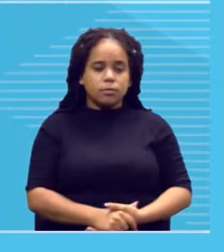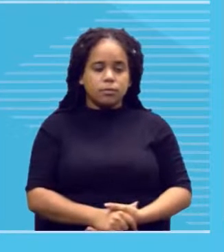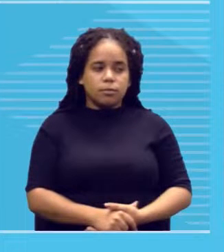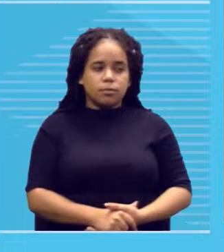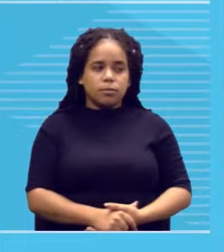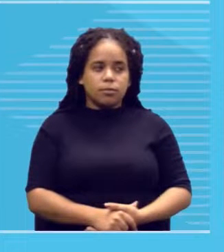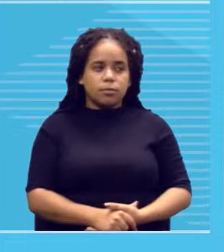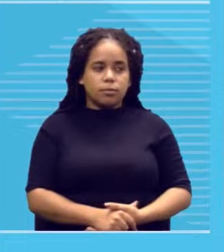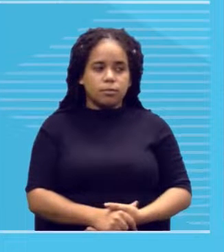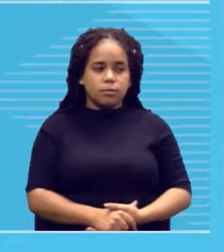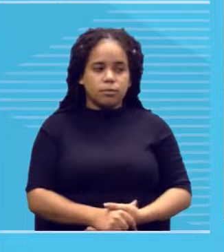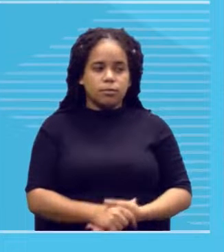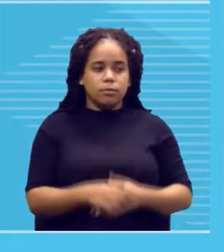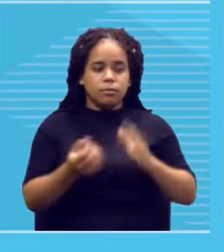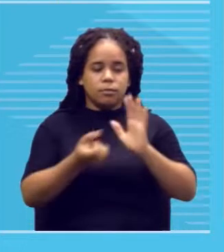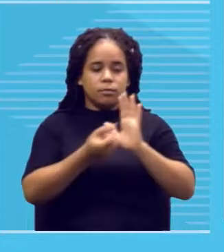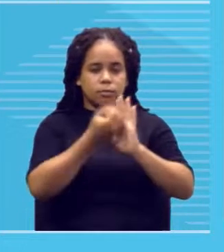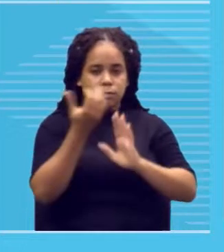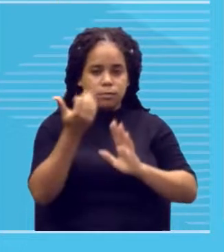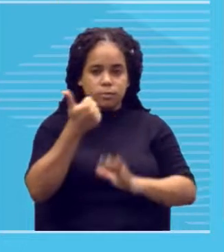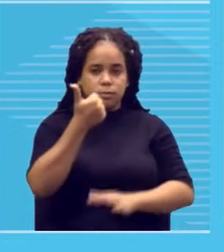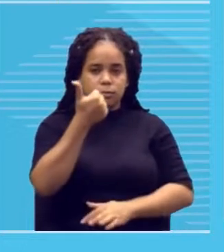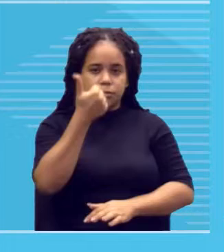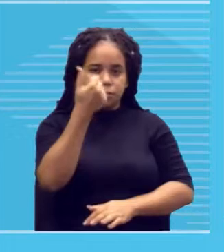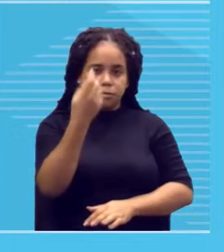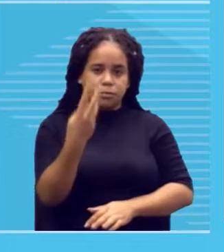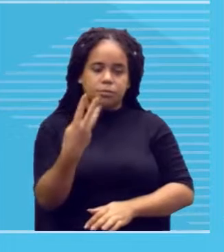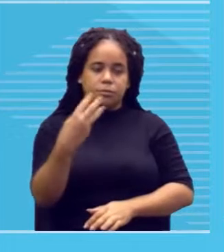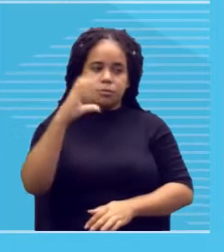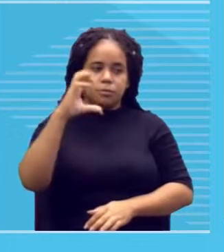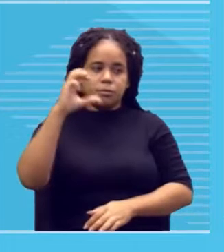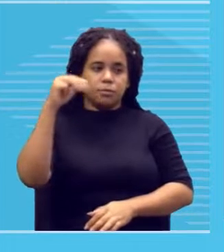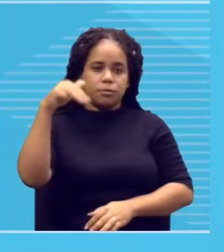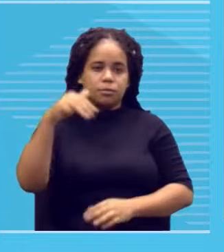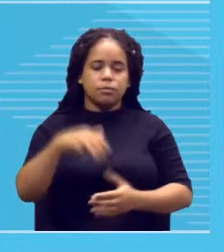quanto é a raiz de 169 13 cm